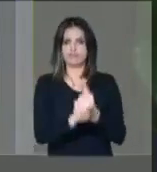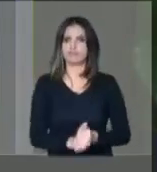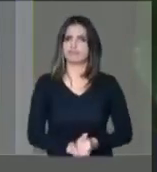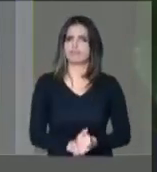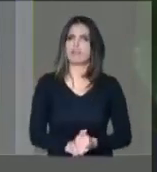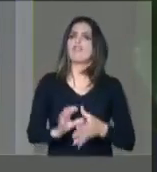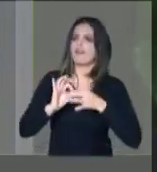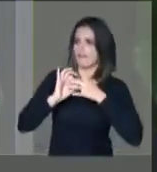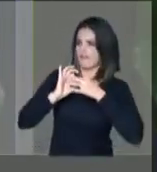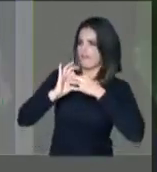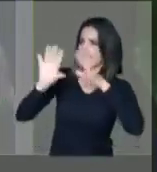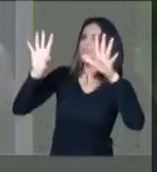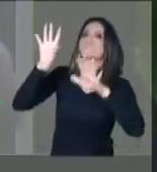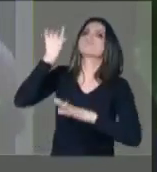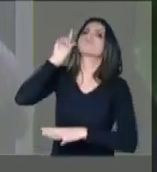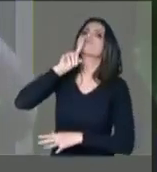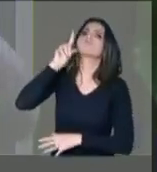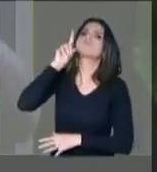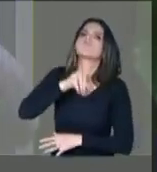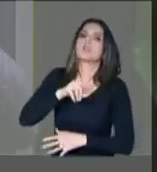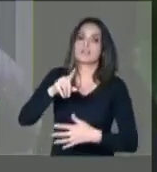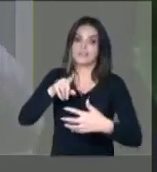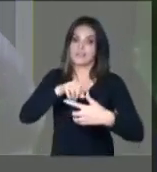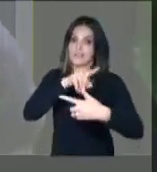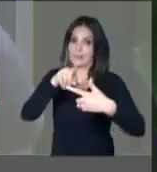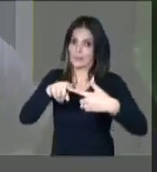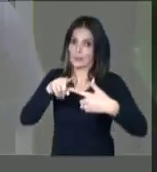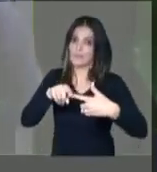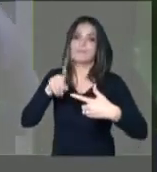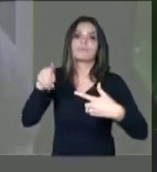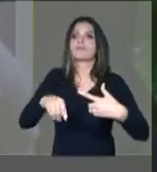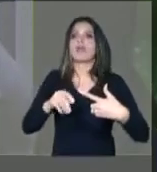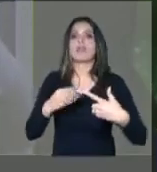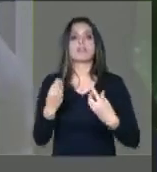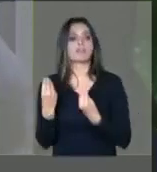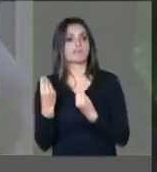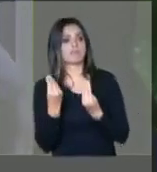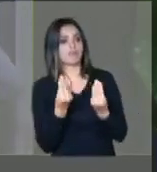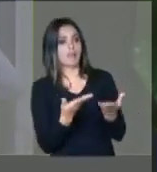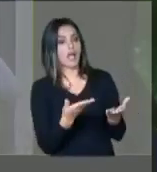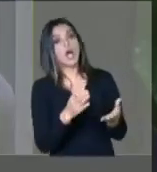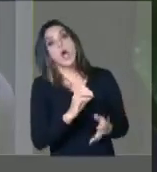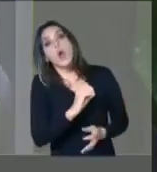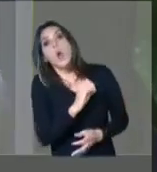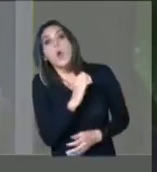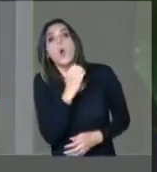a liberdade para fornecer ou não